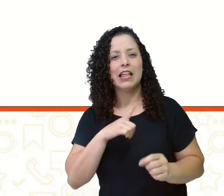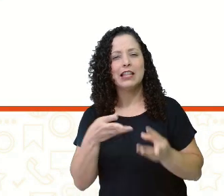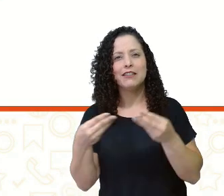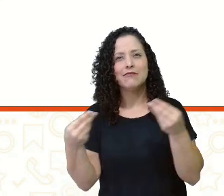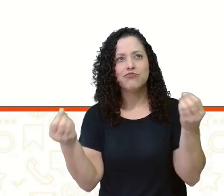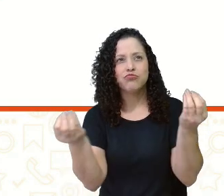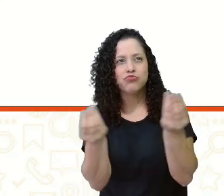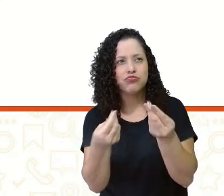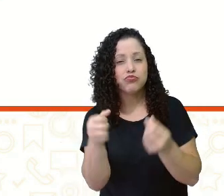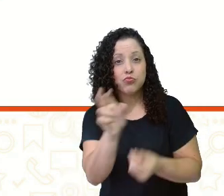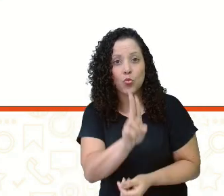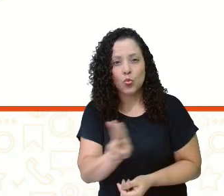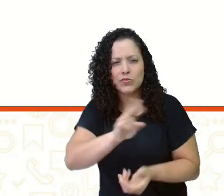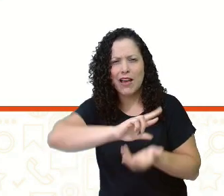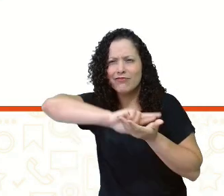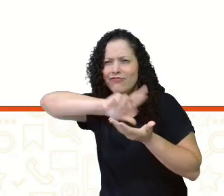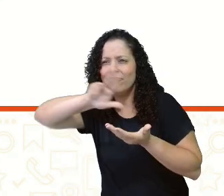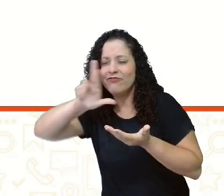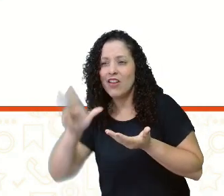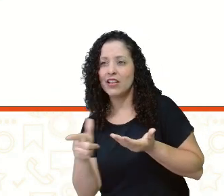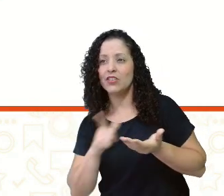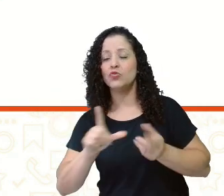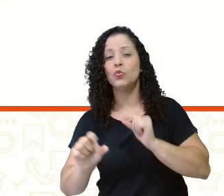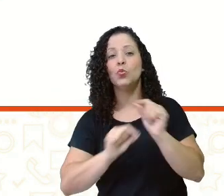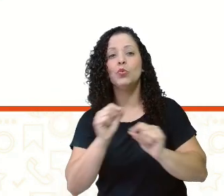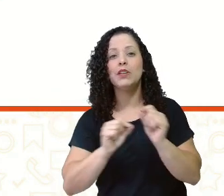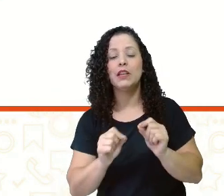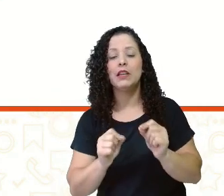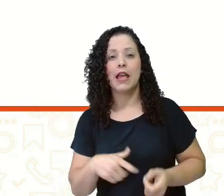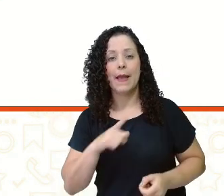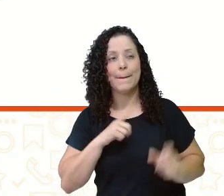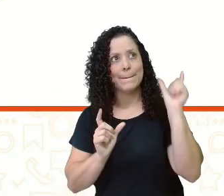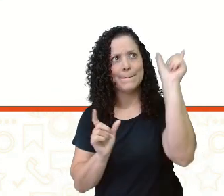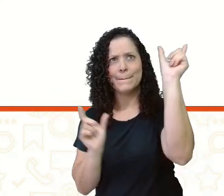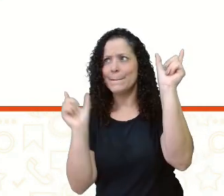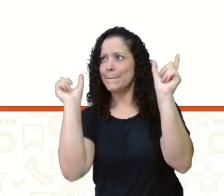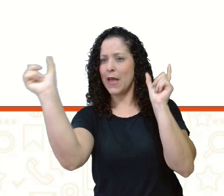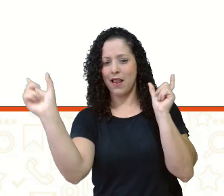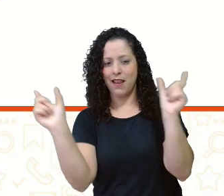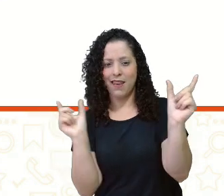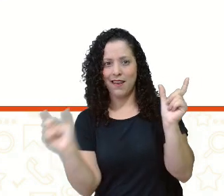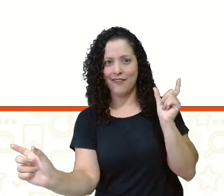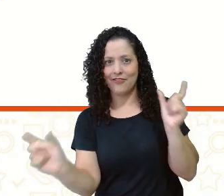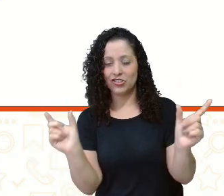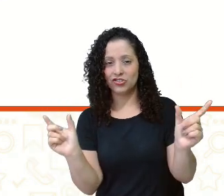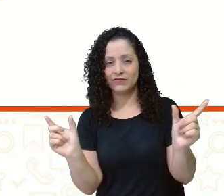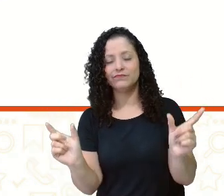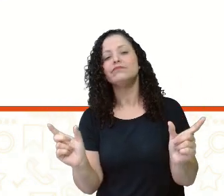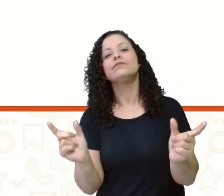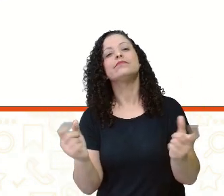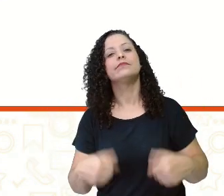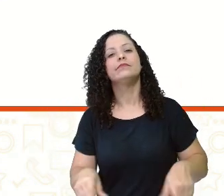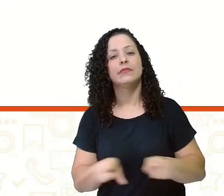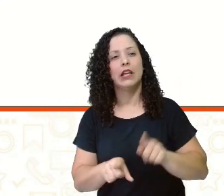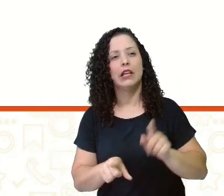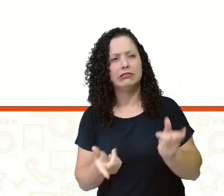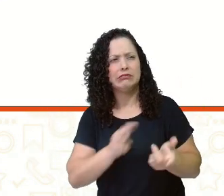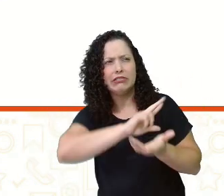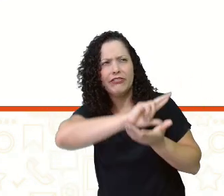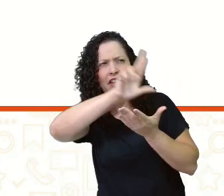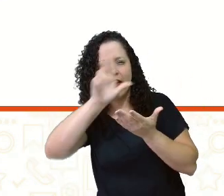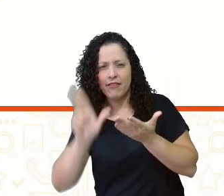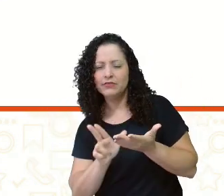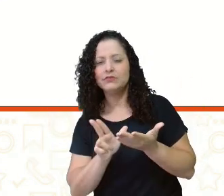usar pesca-palavras, que são as caixinhas de plástico ou de papelão, contendo cartelas, né, com palavras